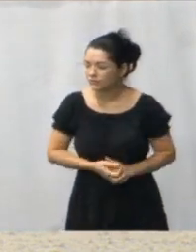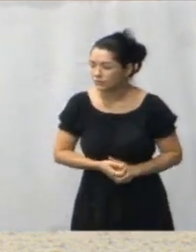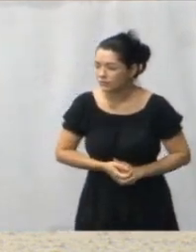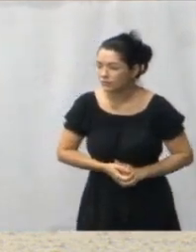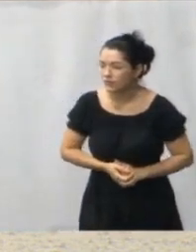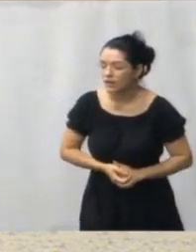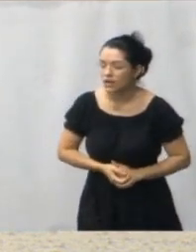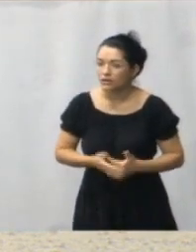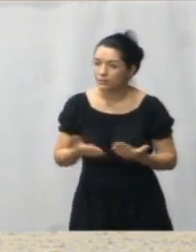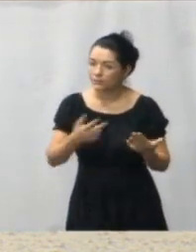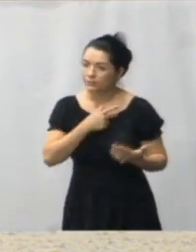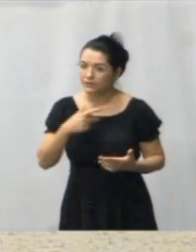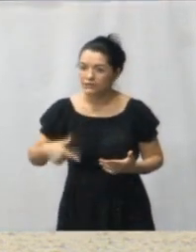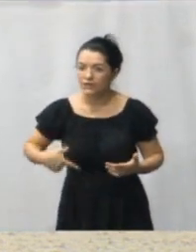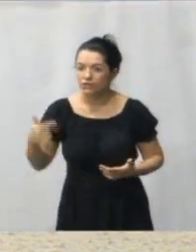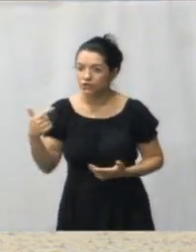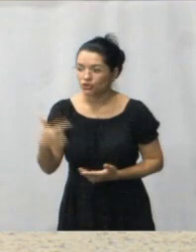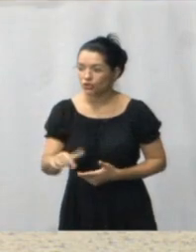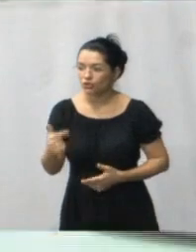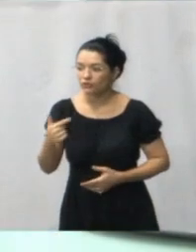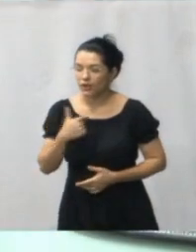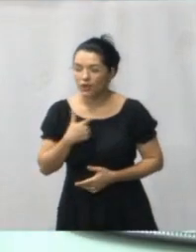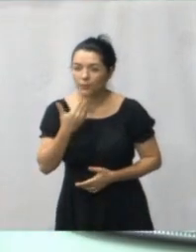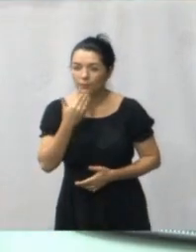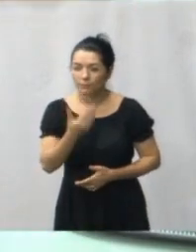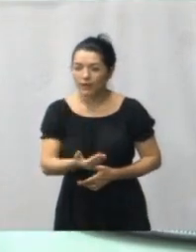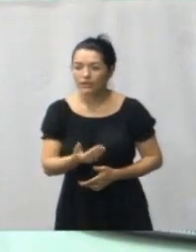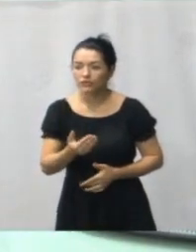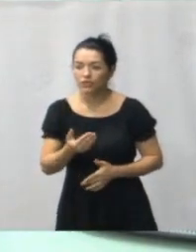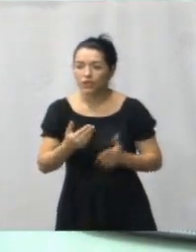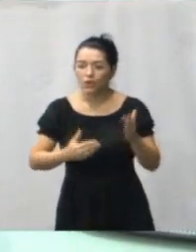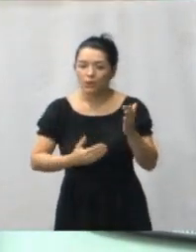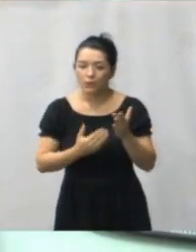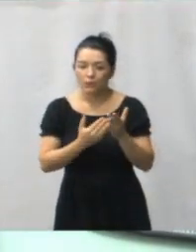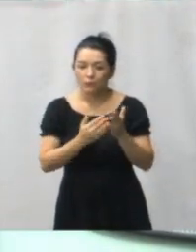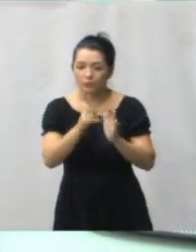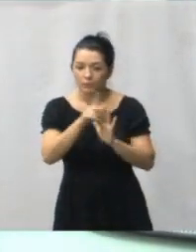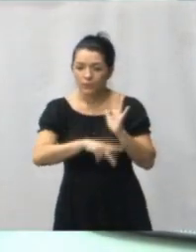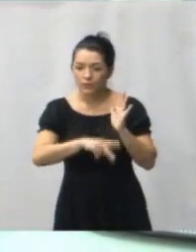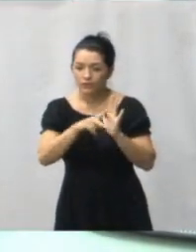vez avoco o projeto, dou pela